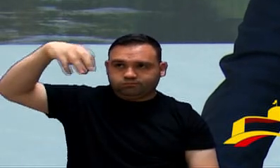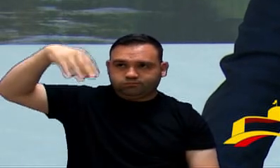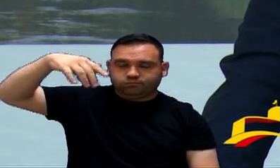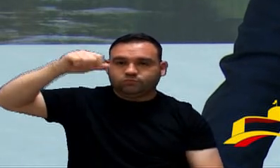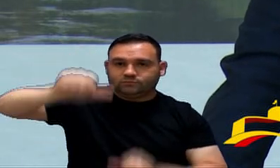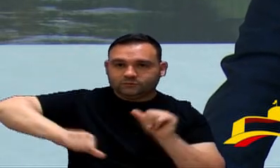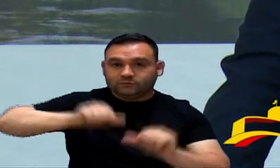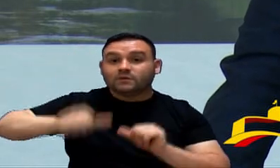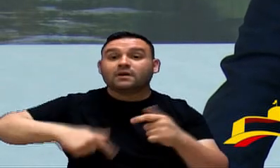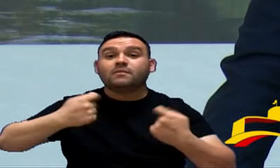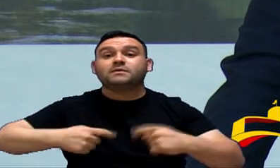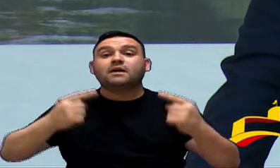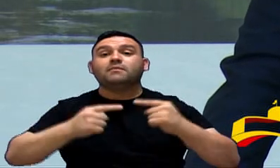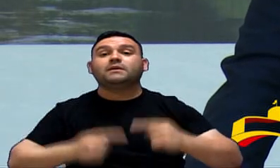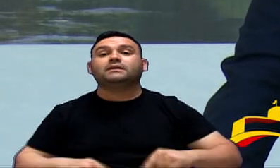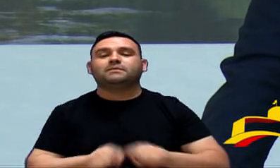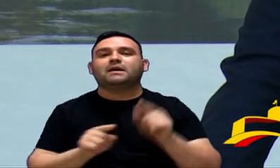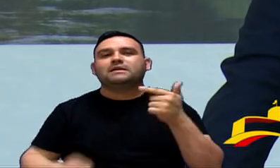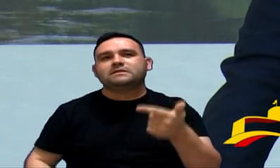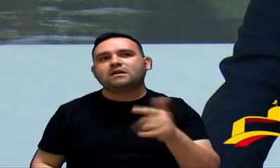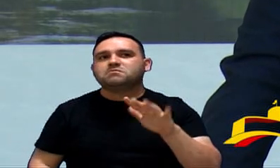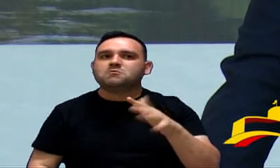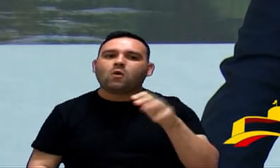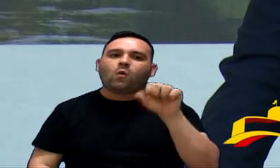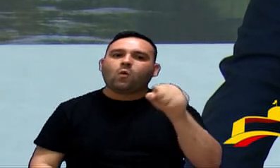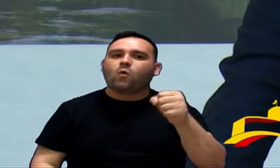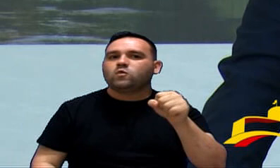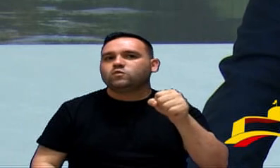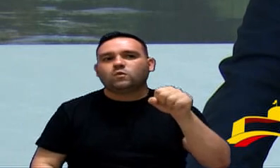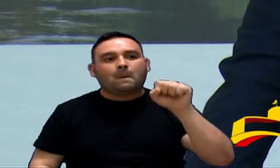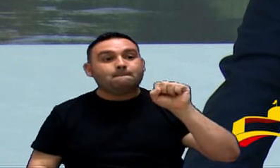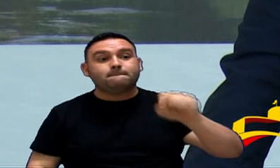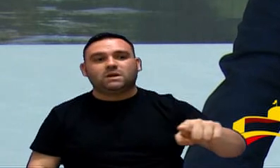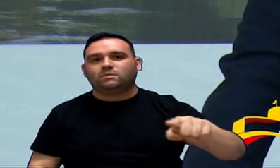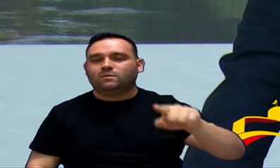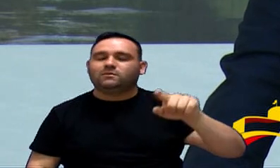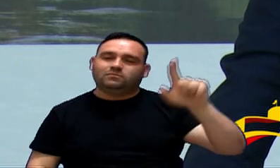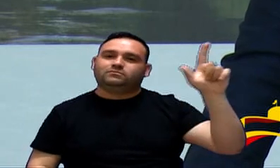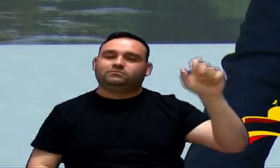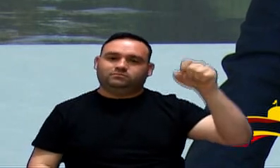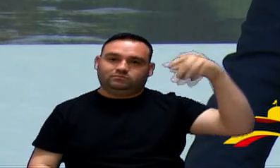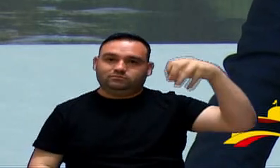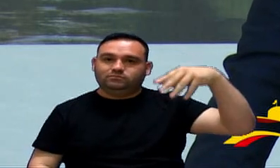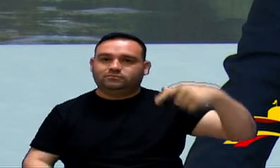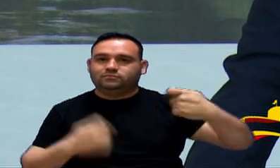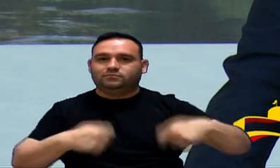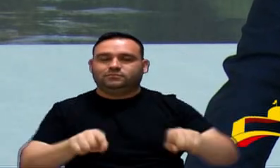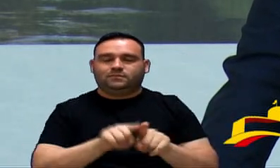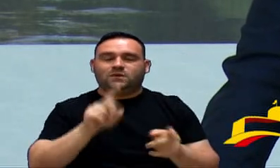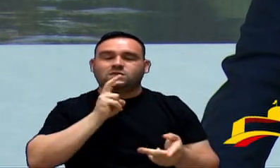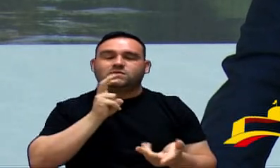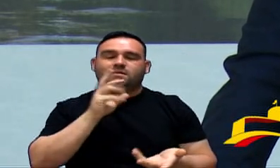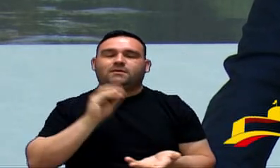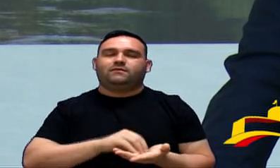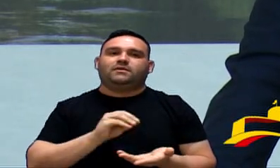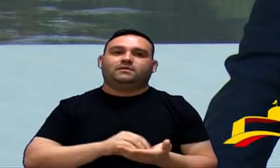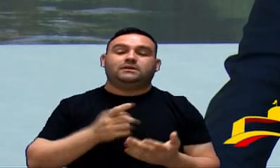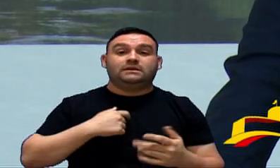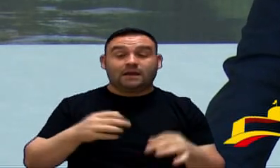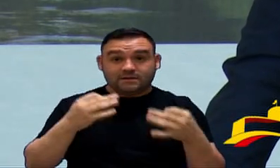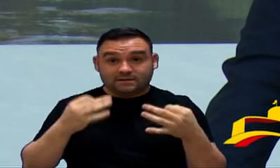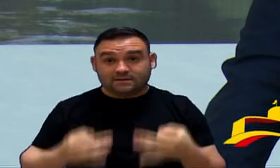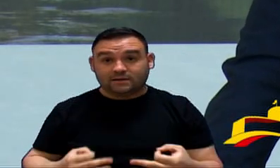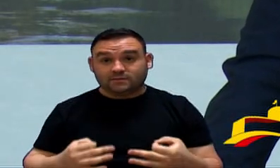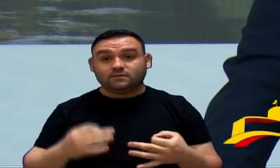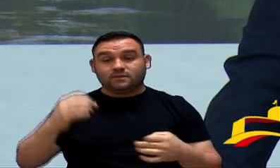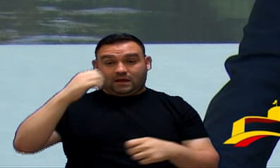que implantar mais, pelo menos, mais 7, 8, 9 mil bicos de luz que estão faltando na cidade de Sorocaba. Eu tenho